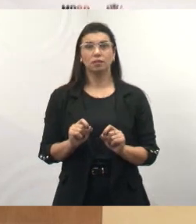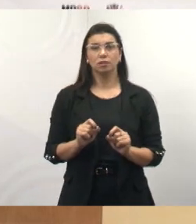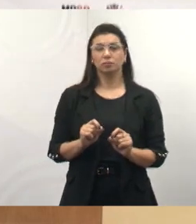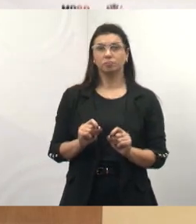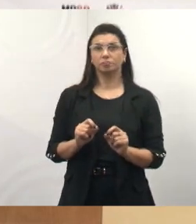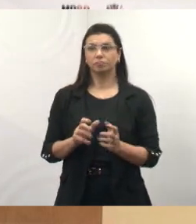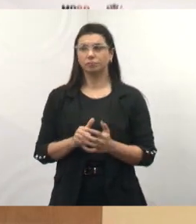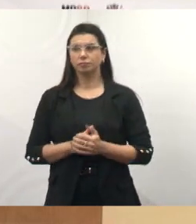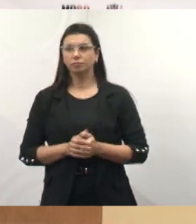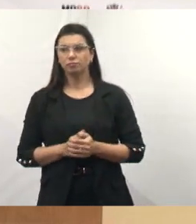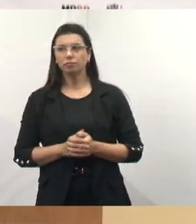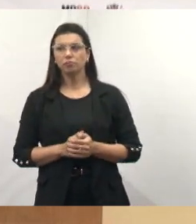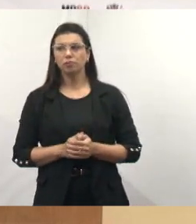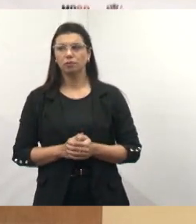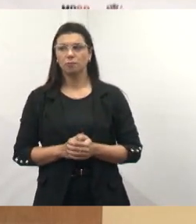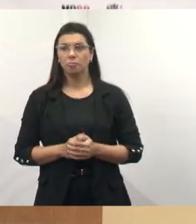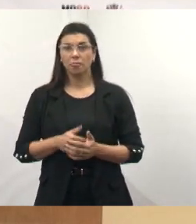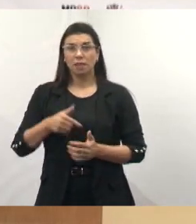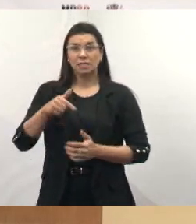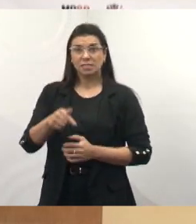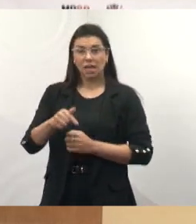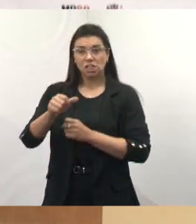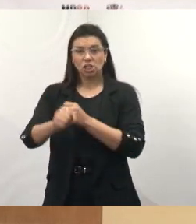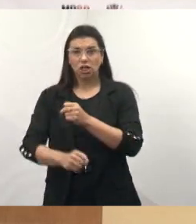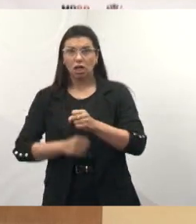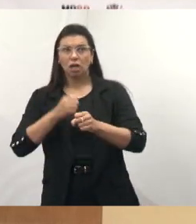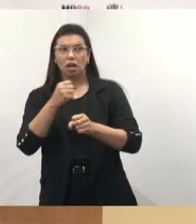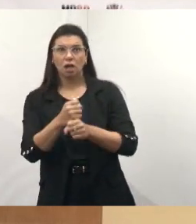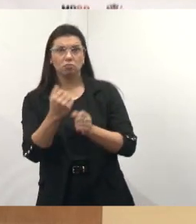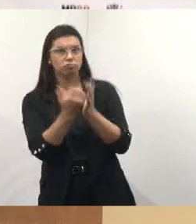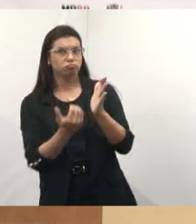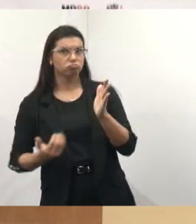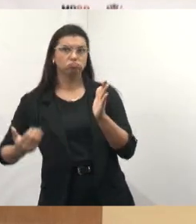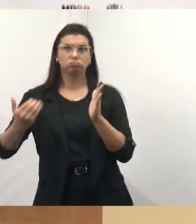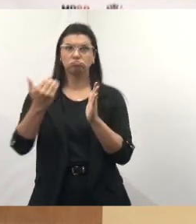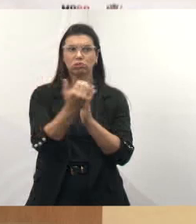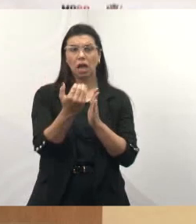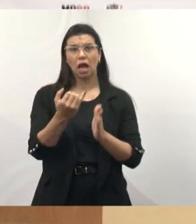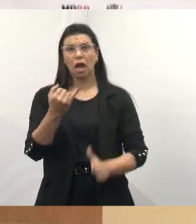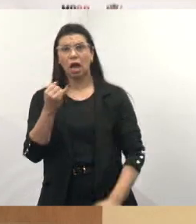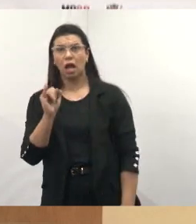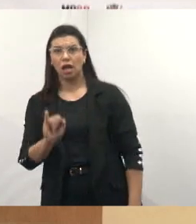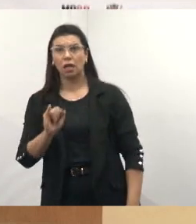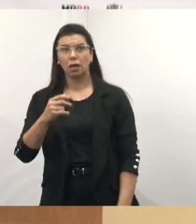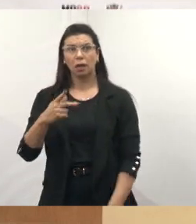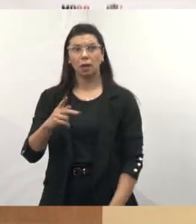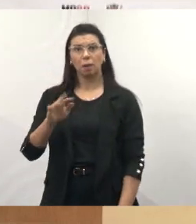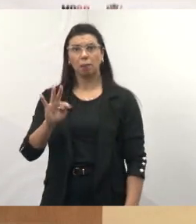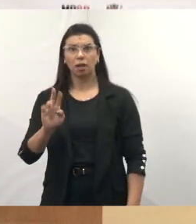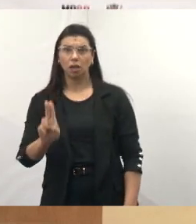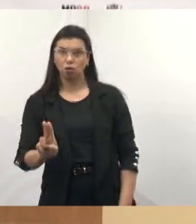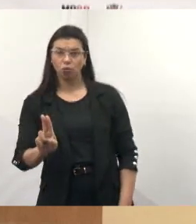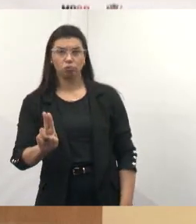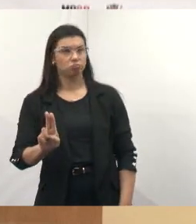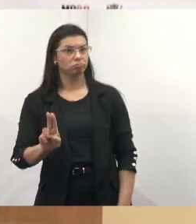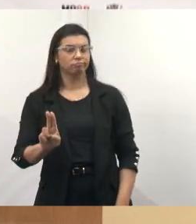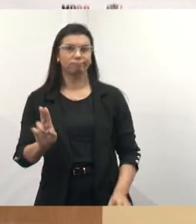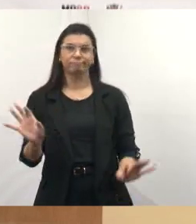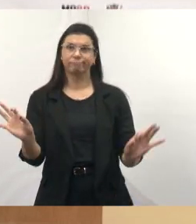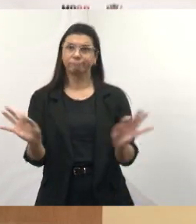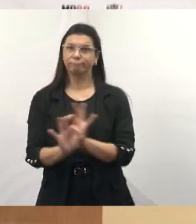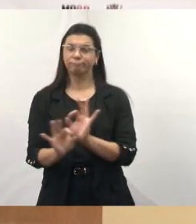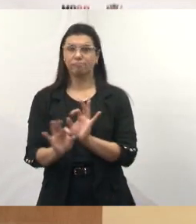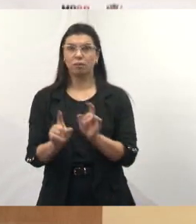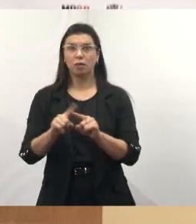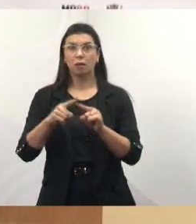ano sem aumento do IPTU. Nós tivemos o enfrentamento do prefeito também com